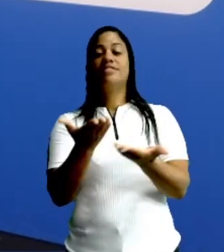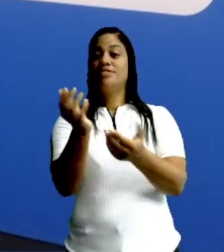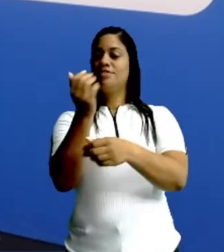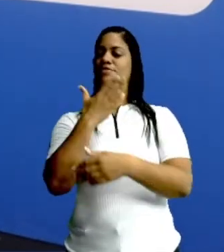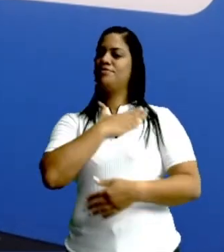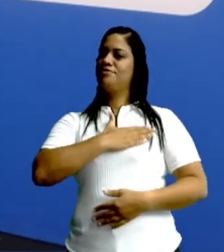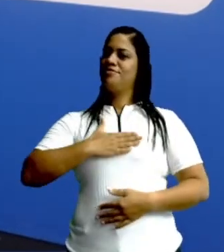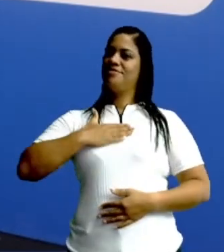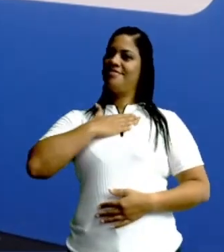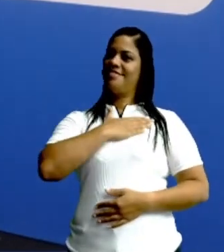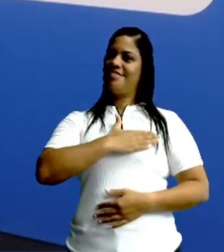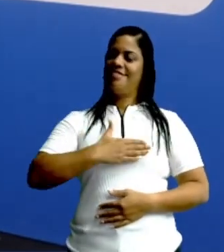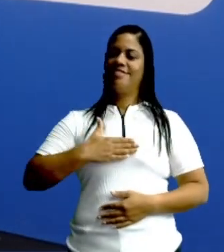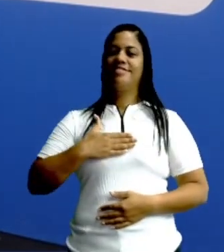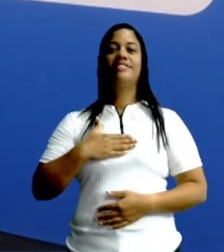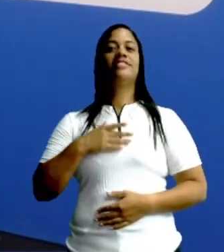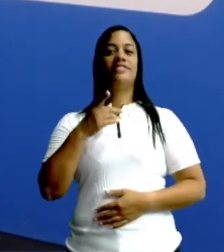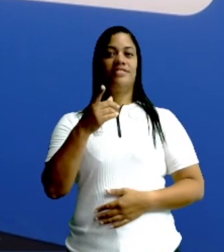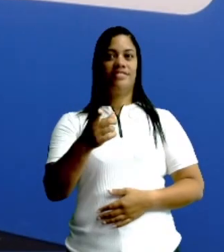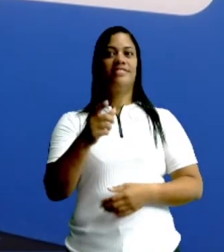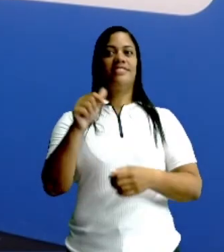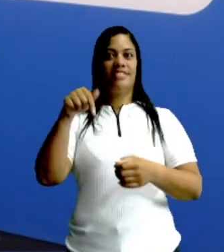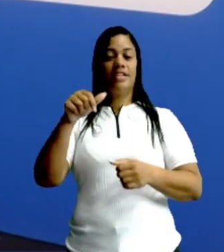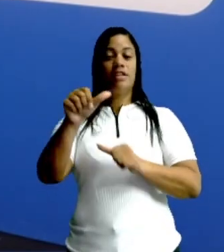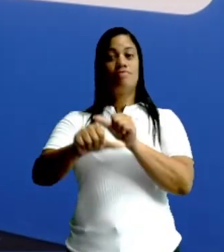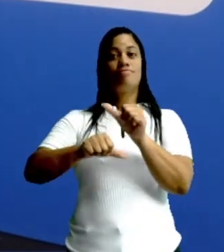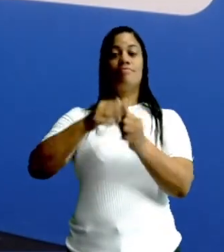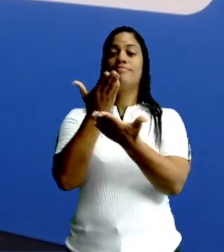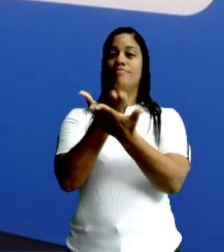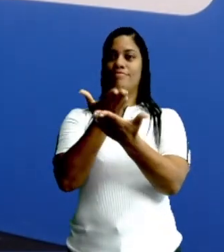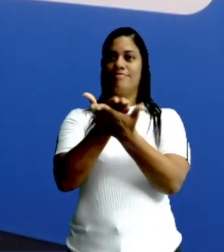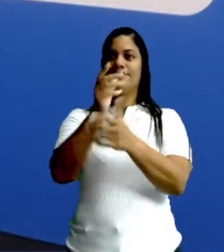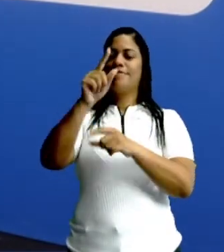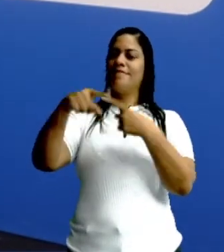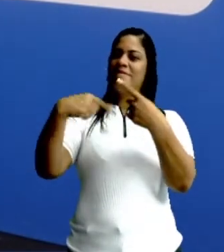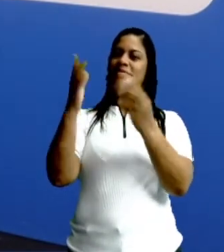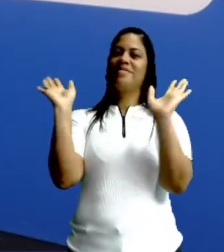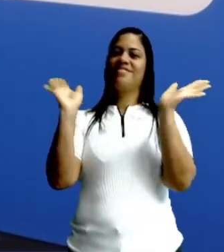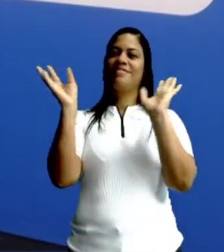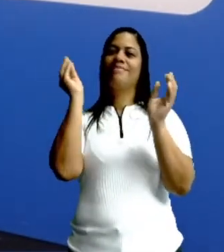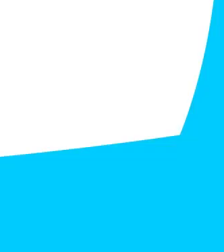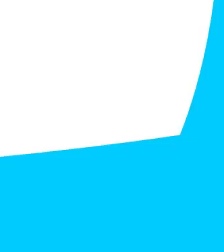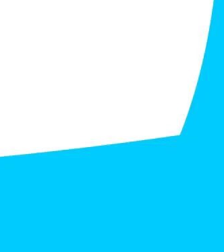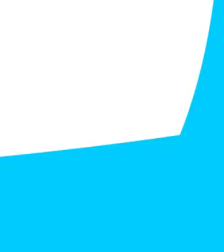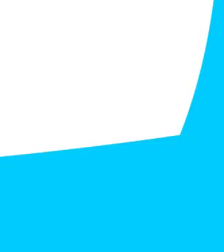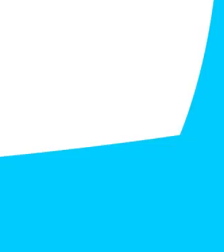que vocês tenham gostado e eu conto com vocês aqui na próxima aula. Beijo!